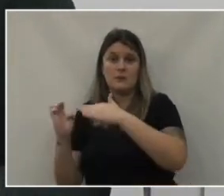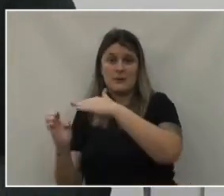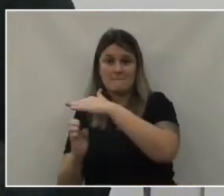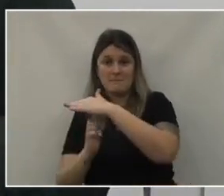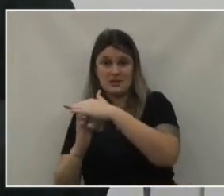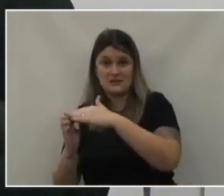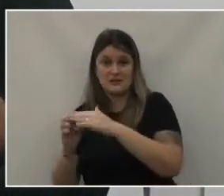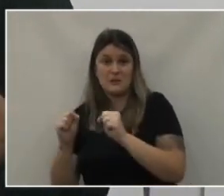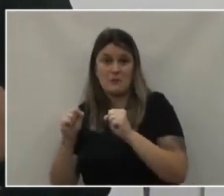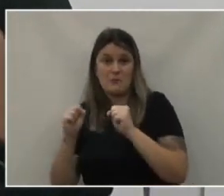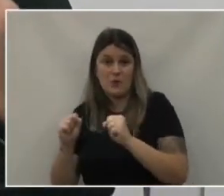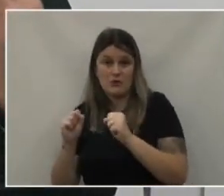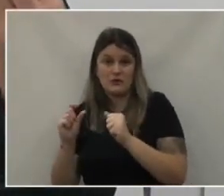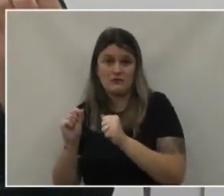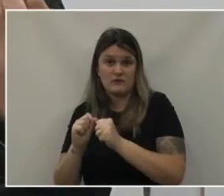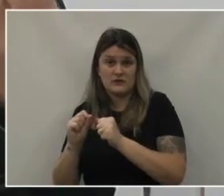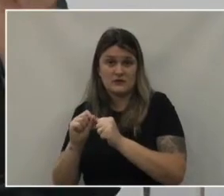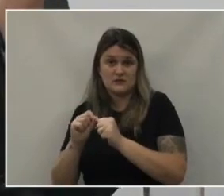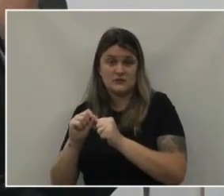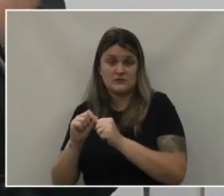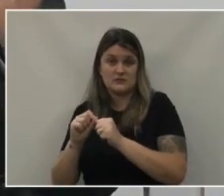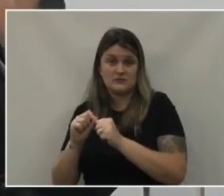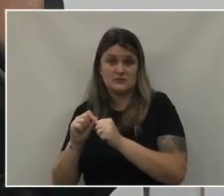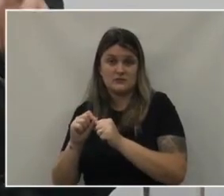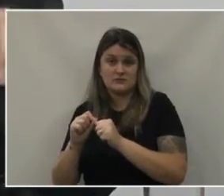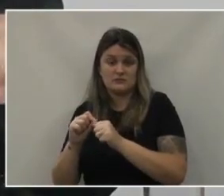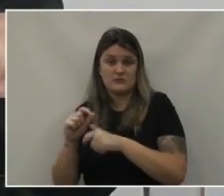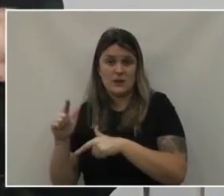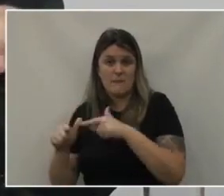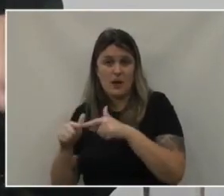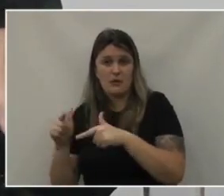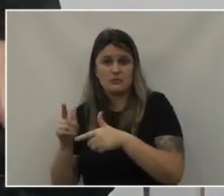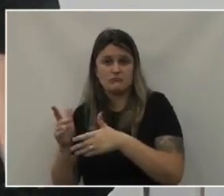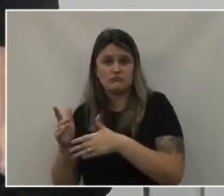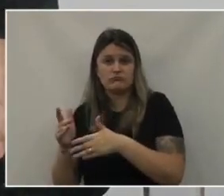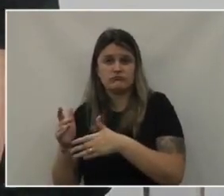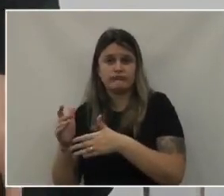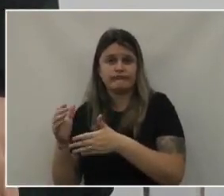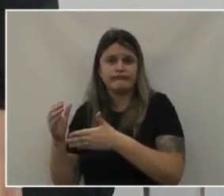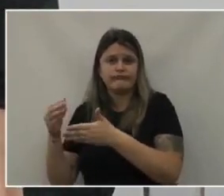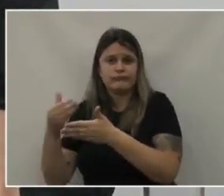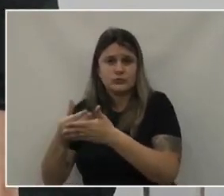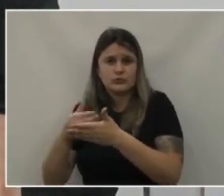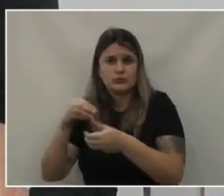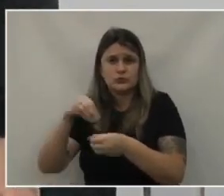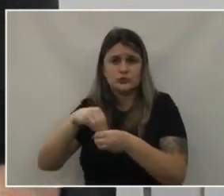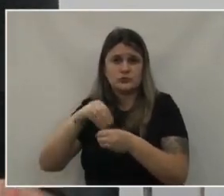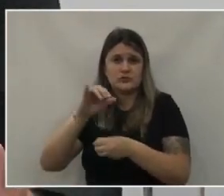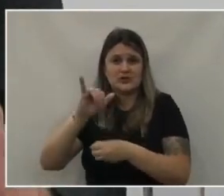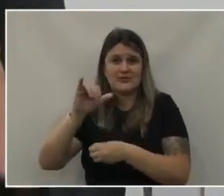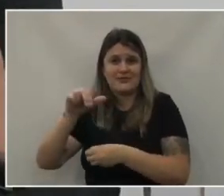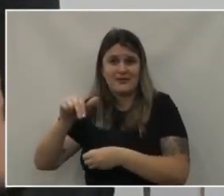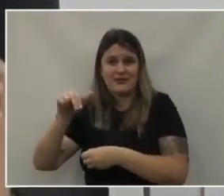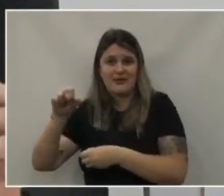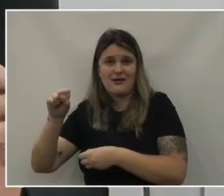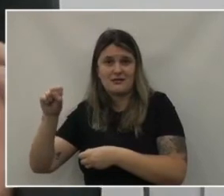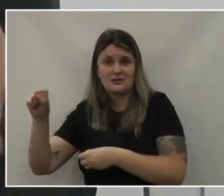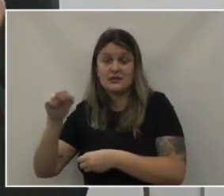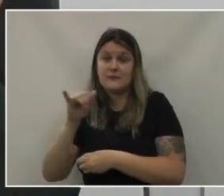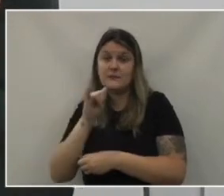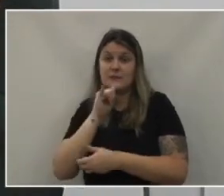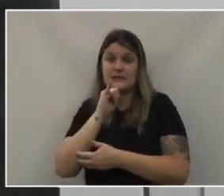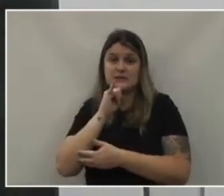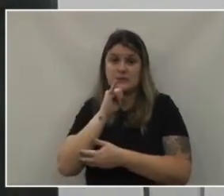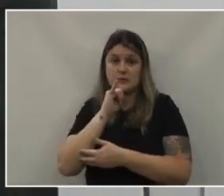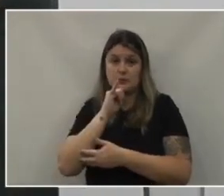que pode fazer o trabalho de buscar os recursos junto ao INSS, ou seja, por exemplo,